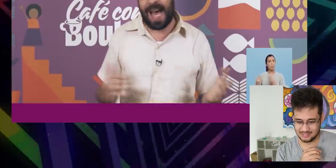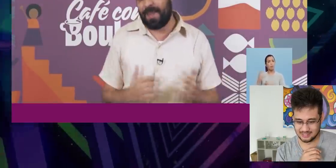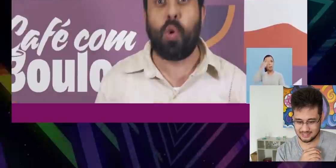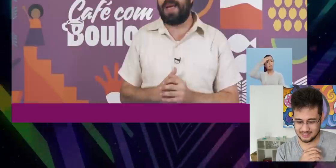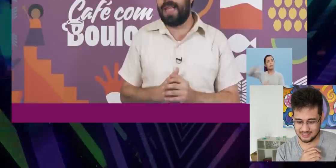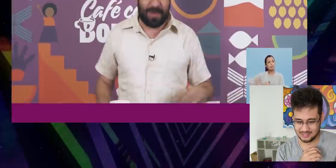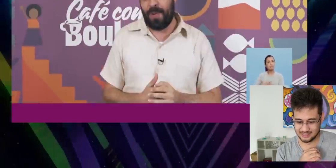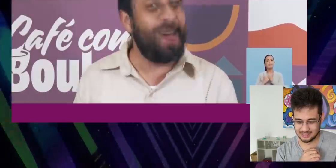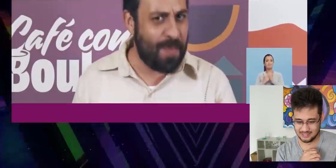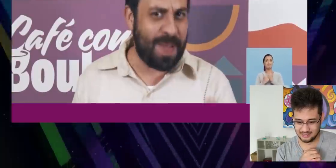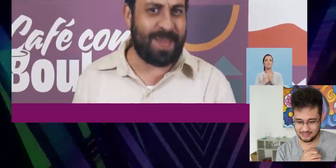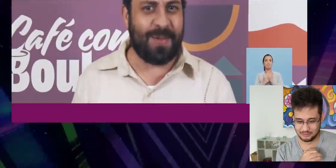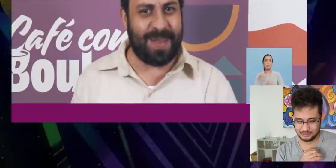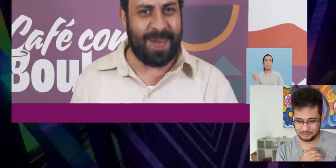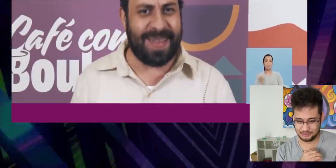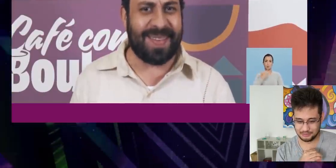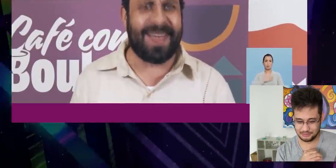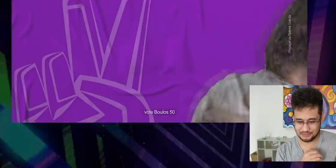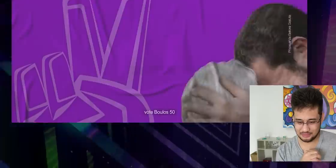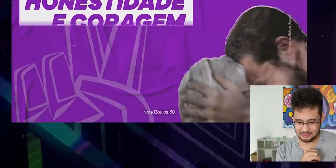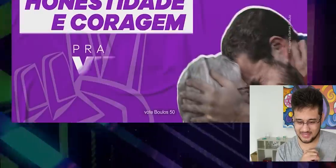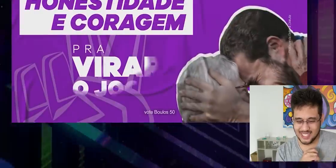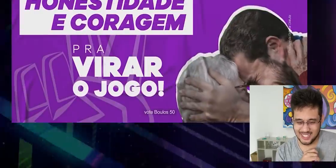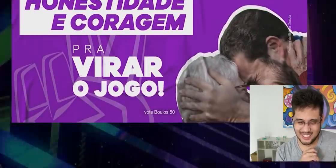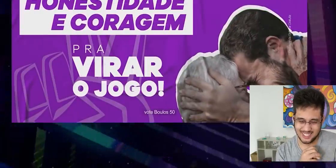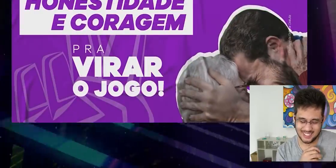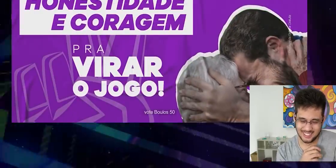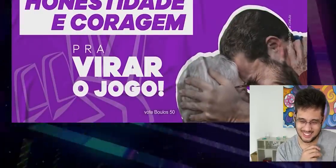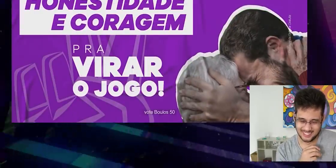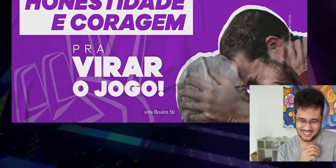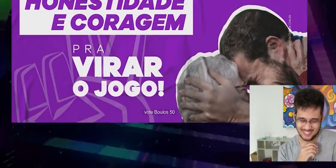te mandarem tomar no cu, não pense duas vezes.